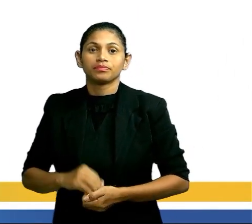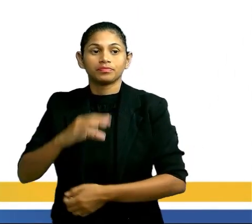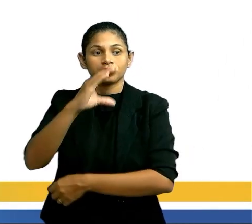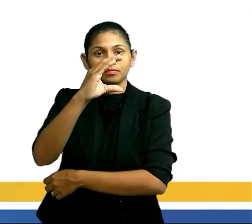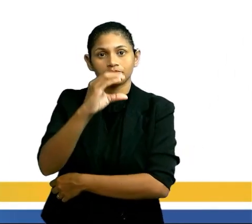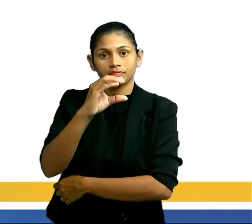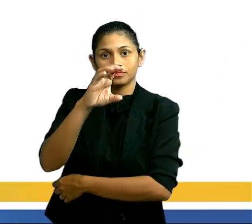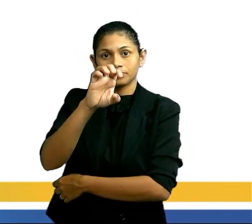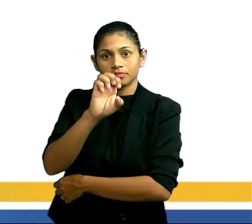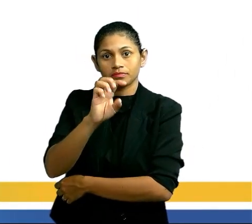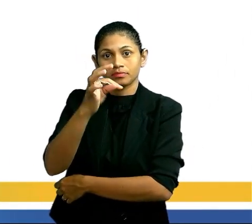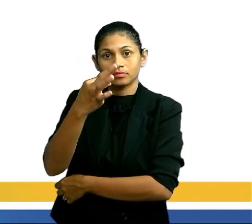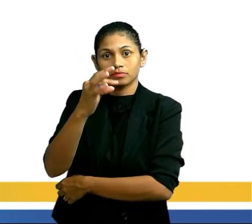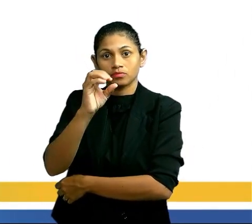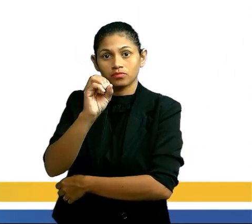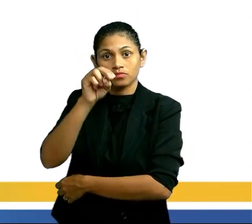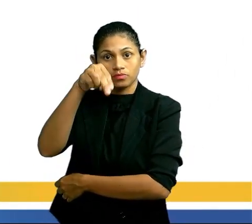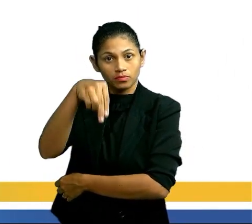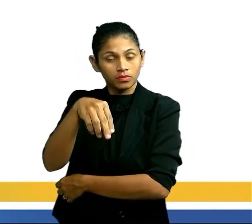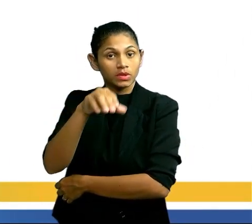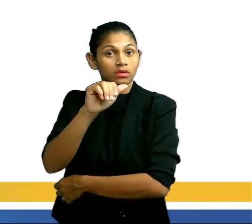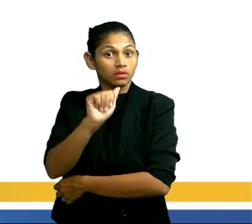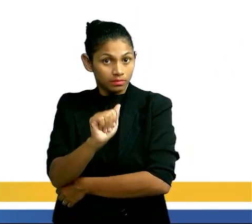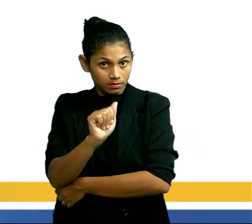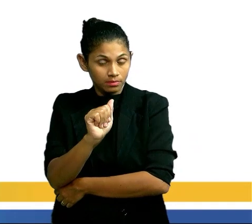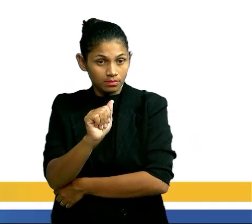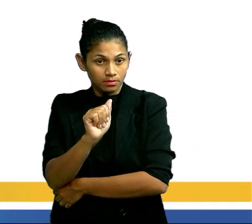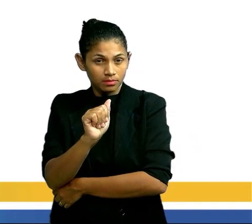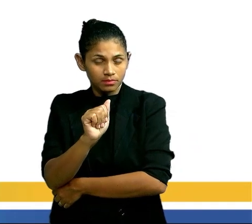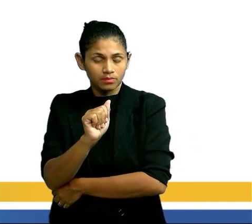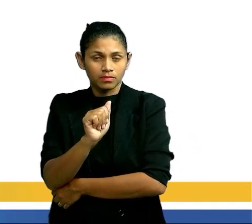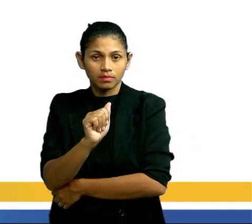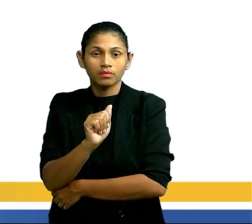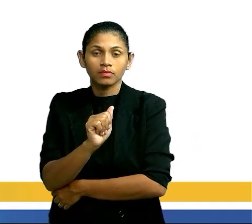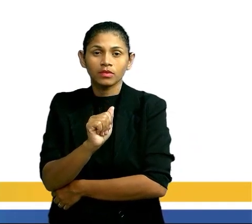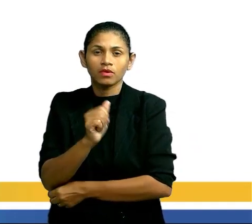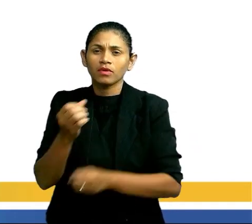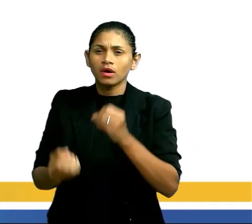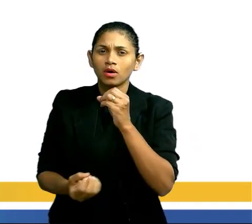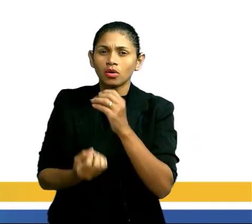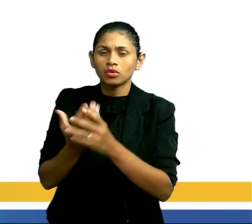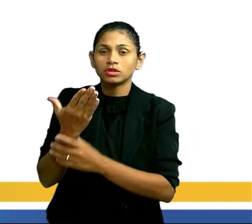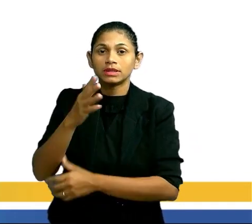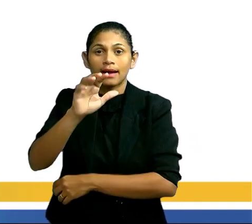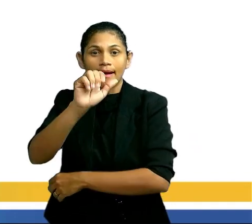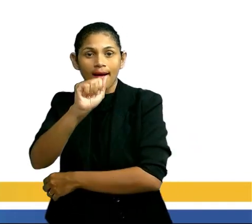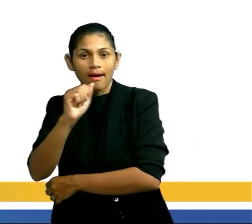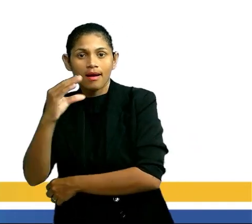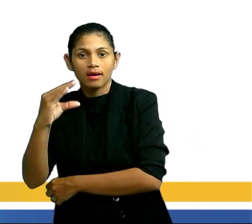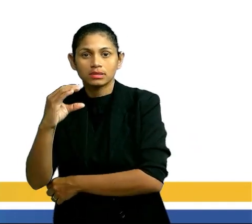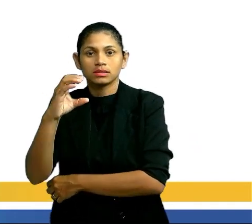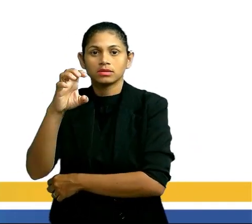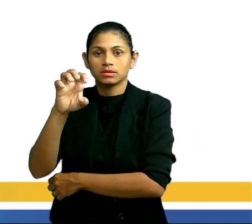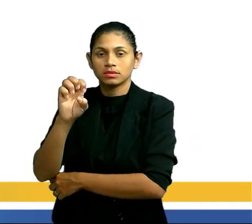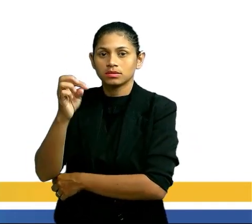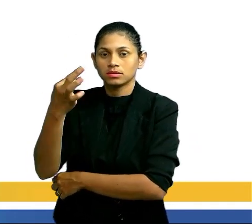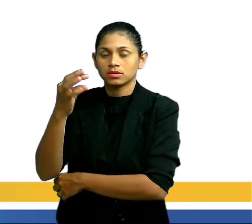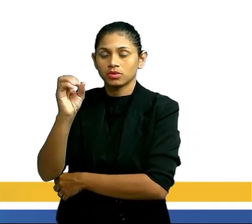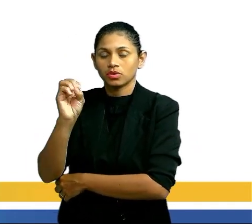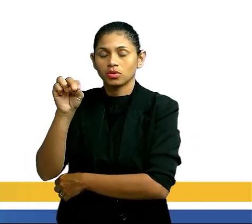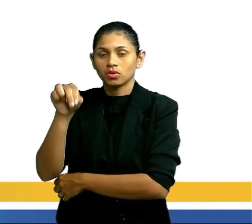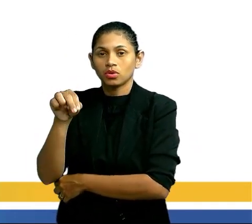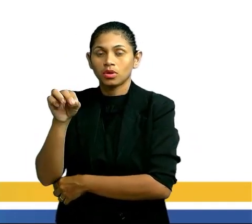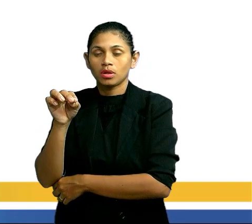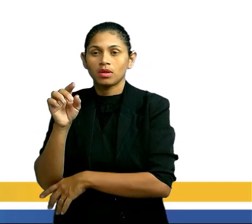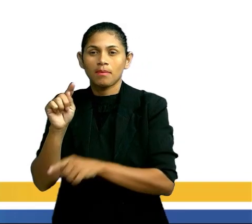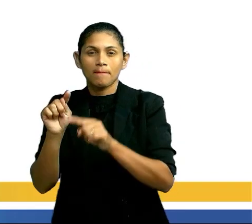Acetona, ó, cetona, tá? O nome da função é cetona. Claro que ela vai dar origem a acetona, mas acetona é nome comercial. A